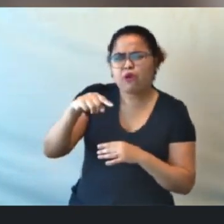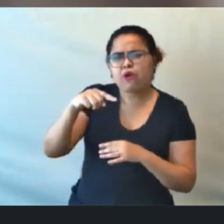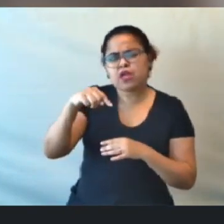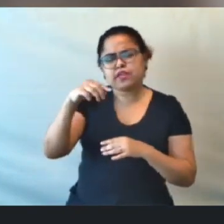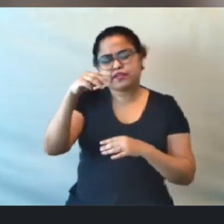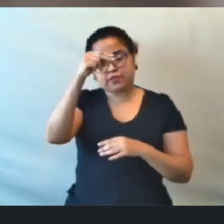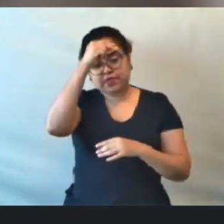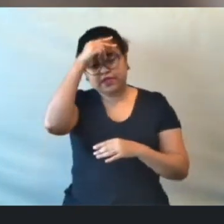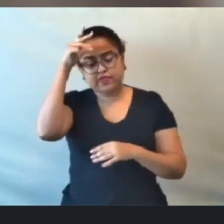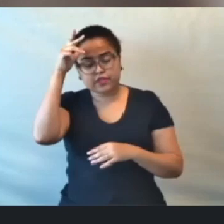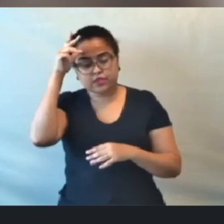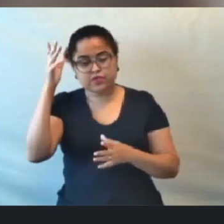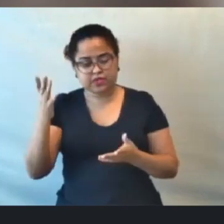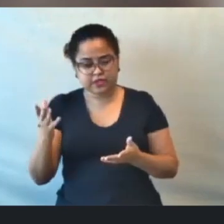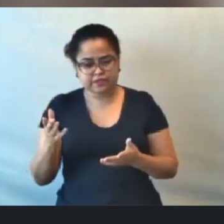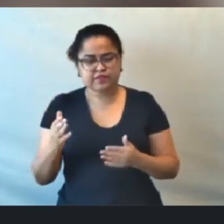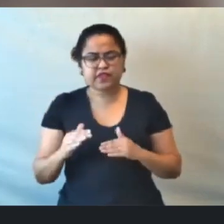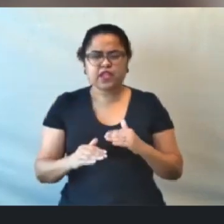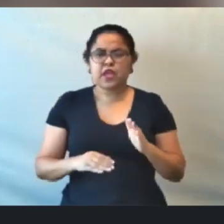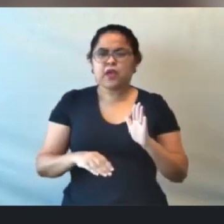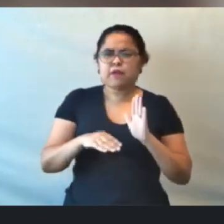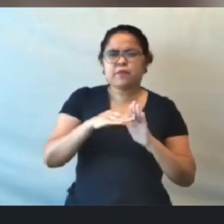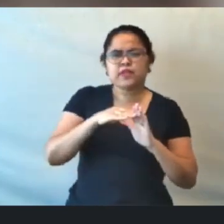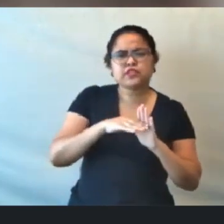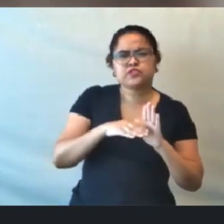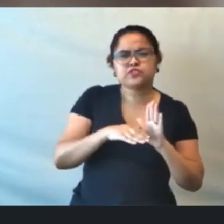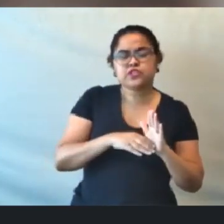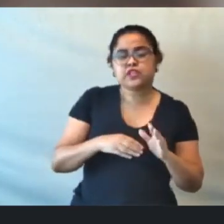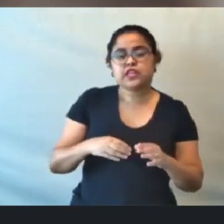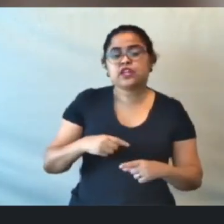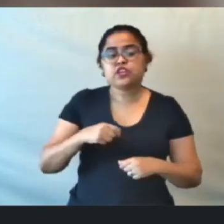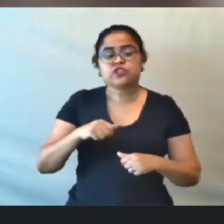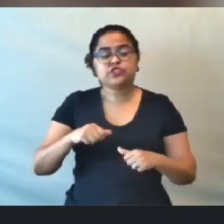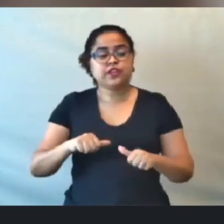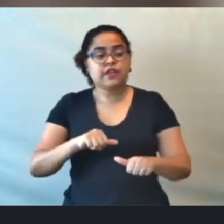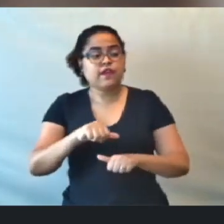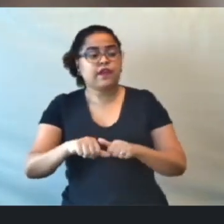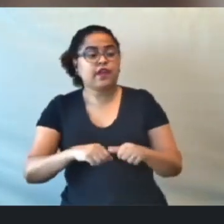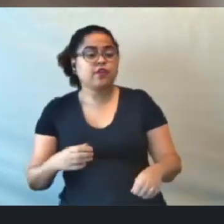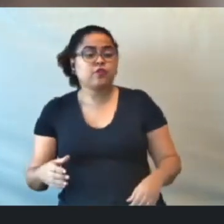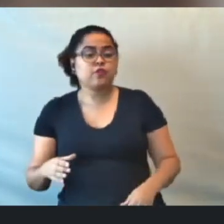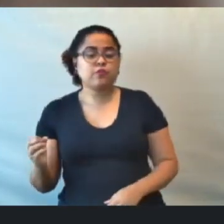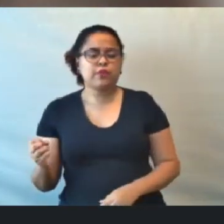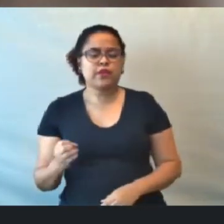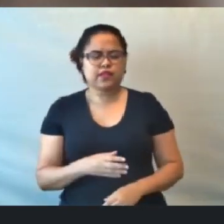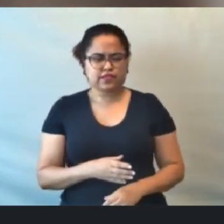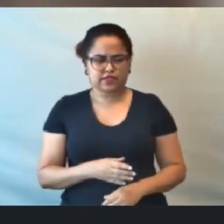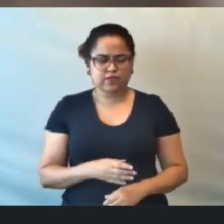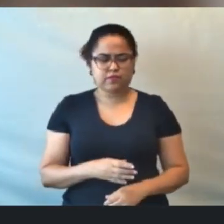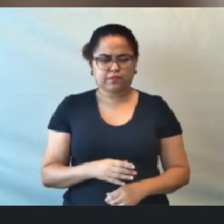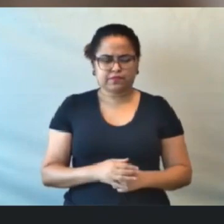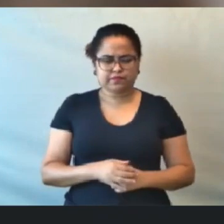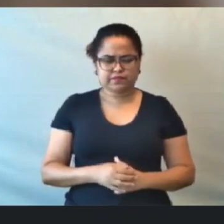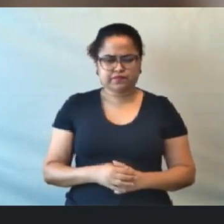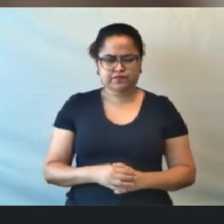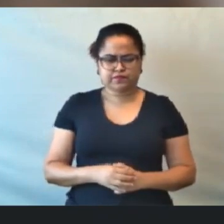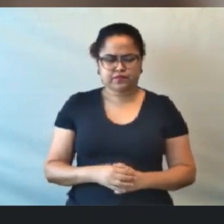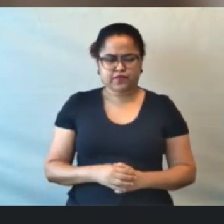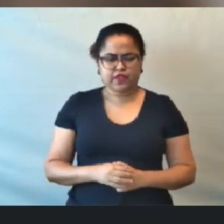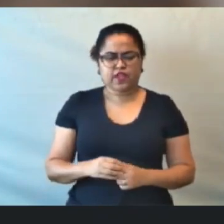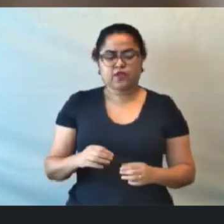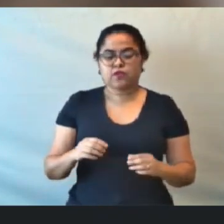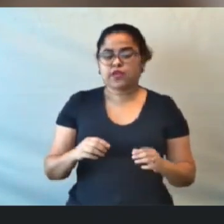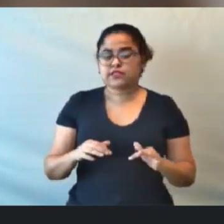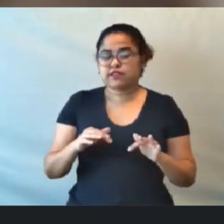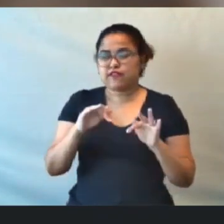medidas, né, de recuperação estavam sendo tomadas. Com relação a essa frase final, né, que o senhor leu aí, de fato, o que